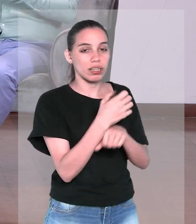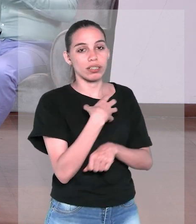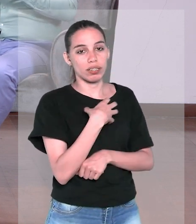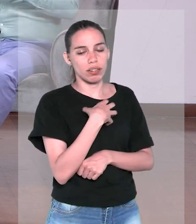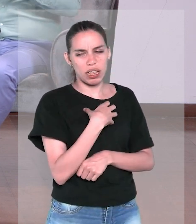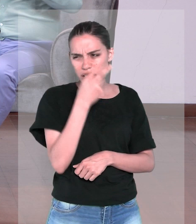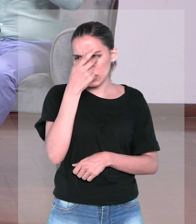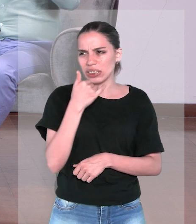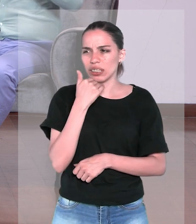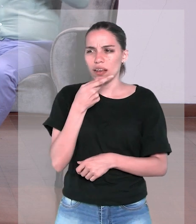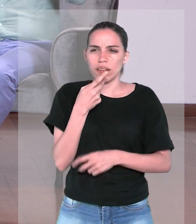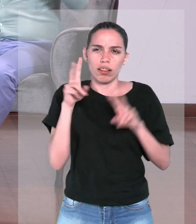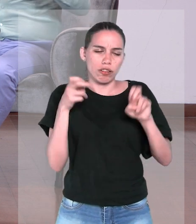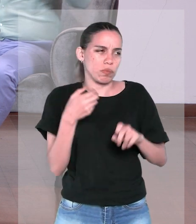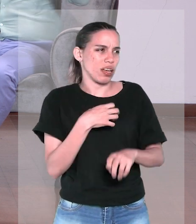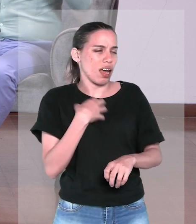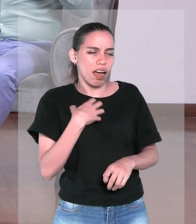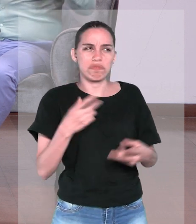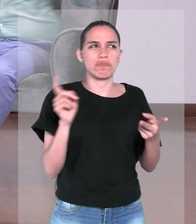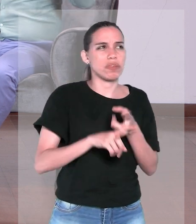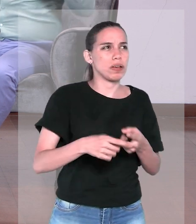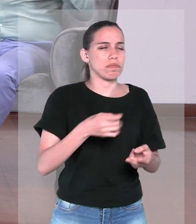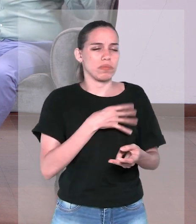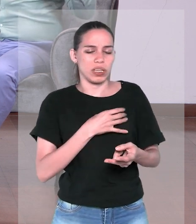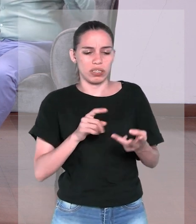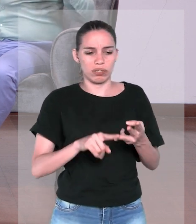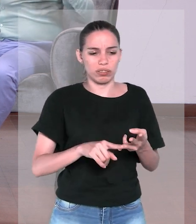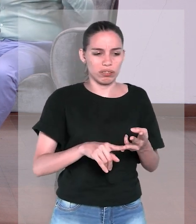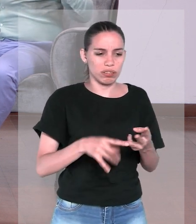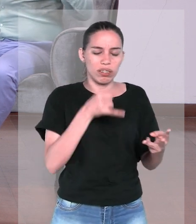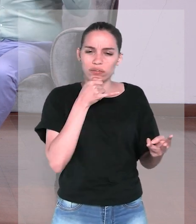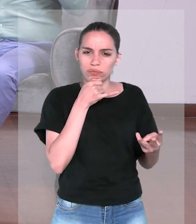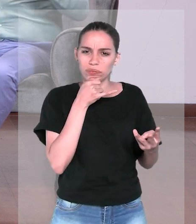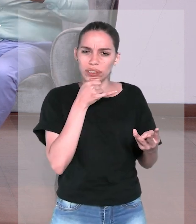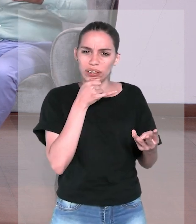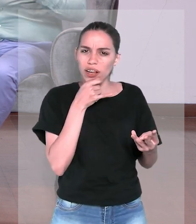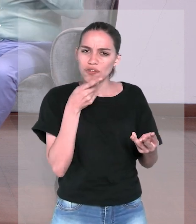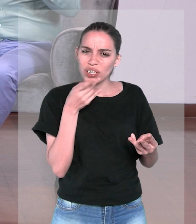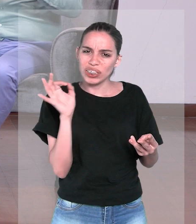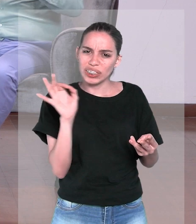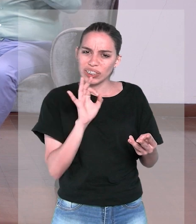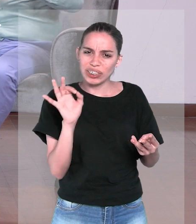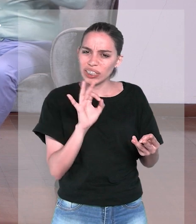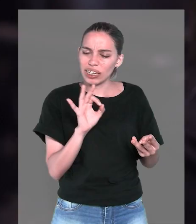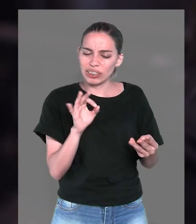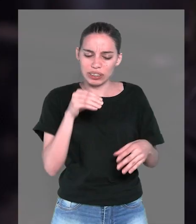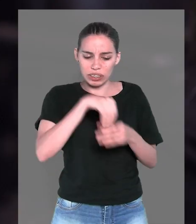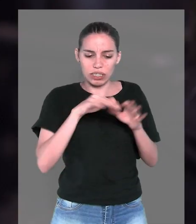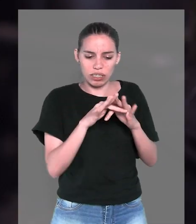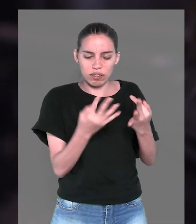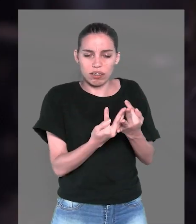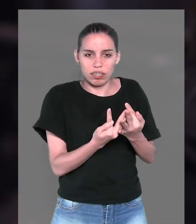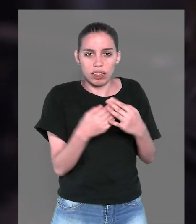deixando com dificuldade de compreender processos emocionais, sentimentos. Nós falamos muito pouco sobre